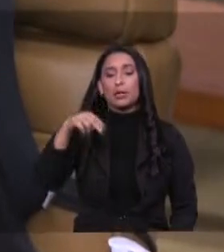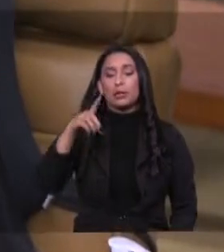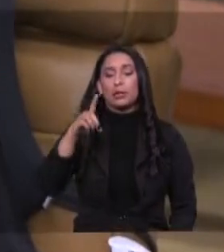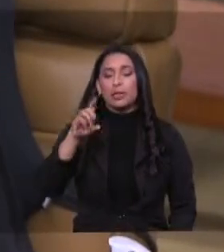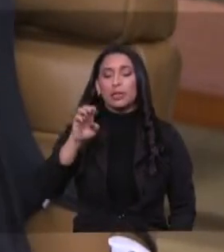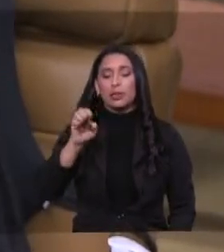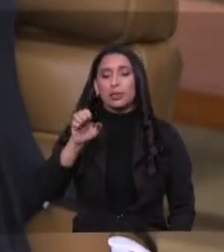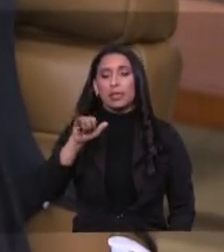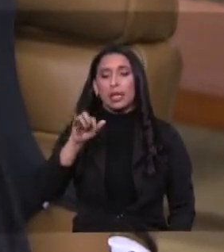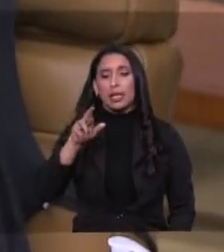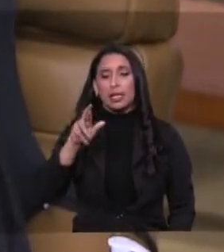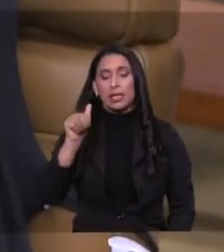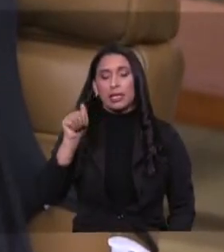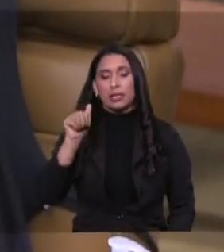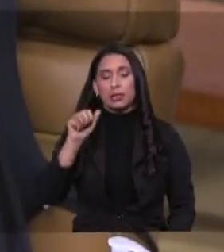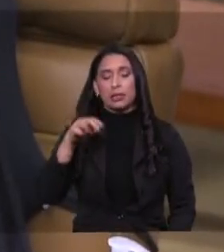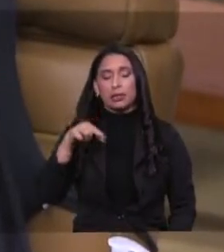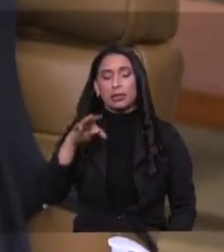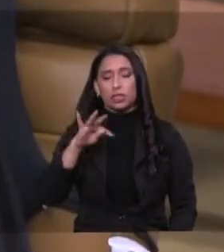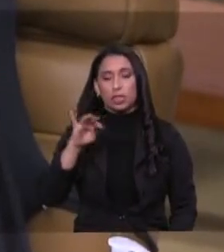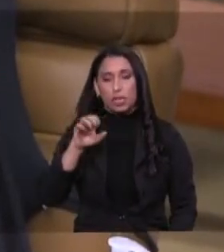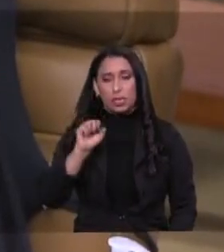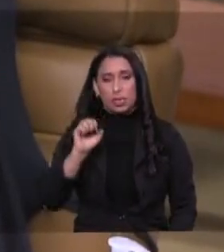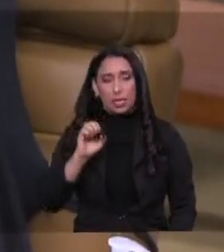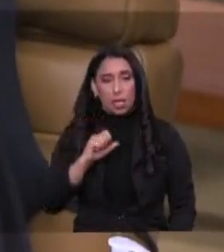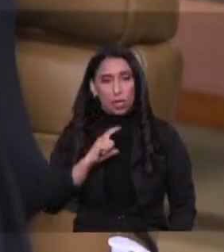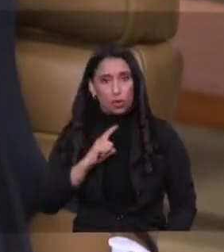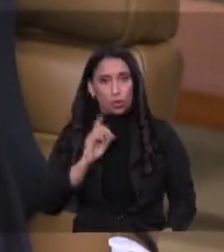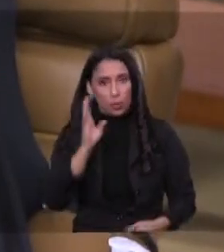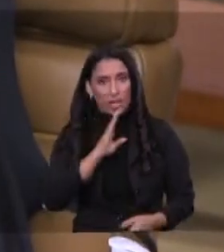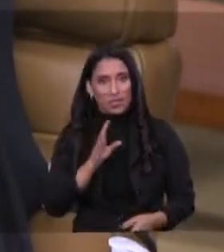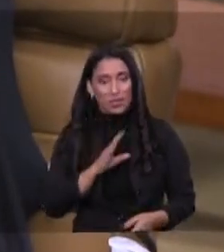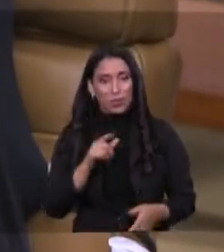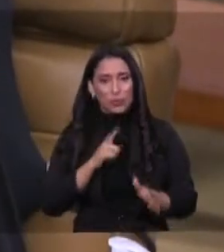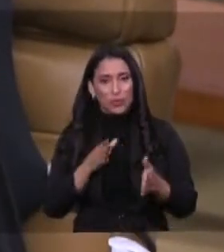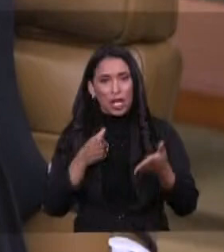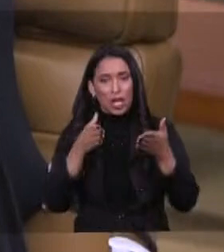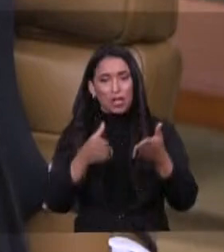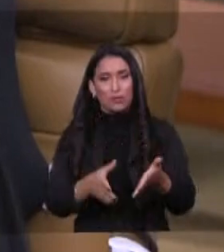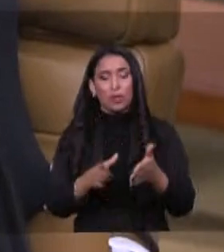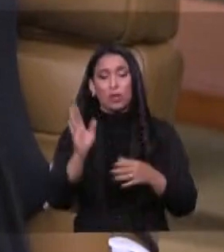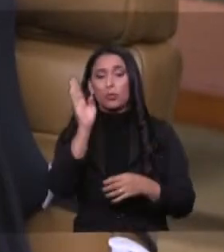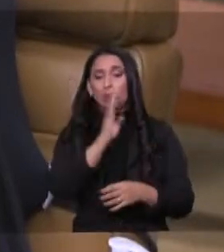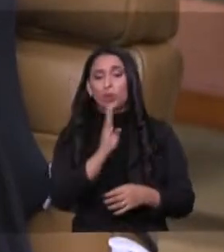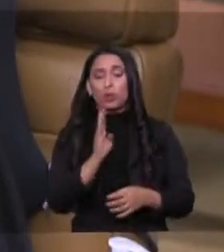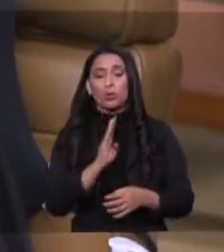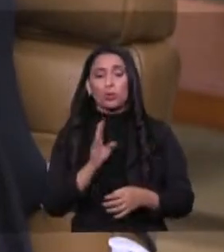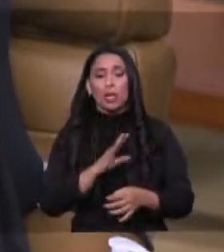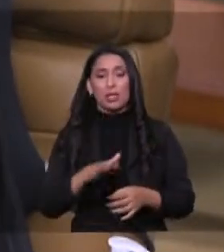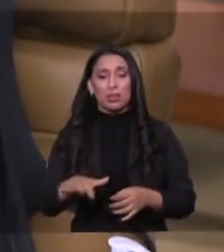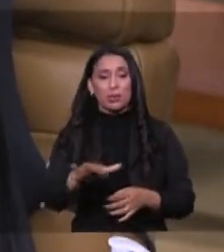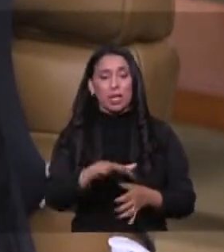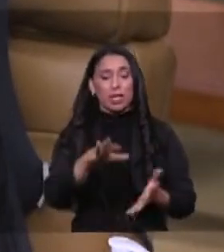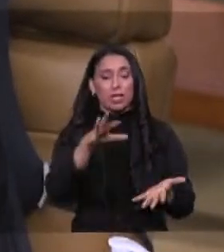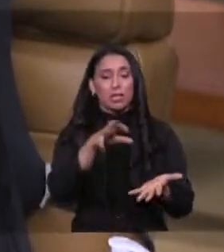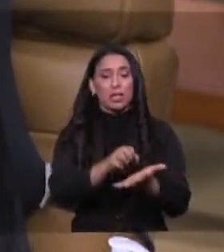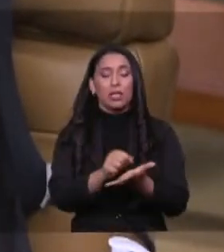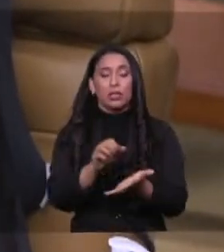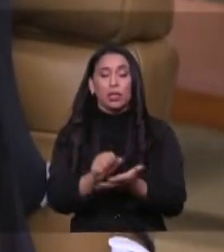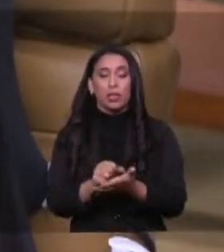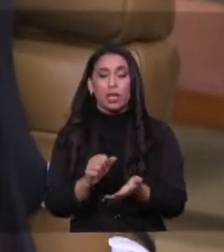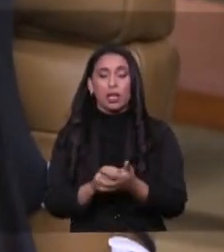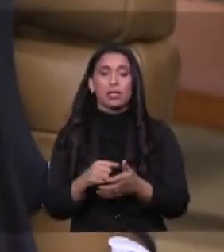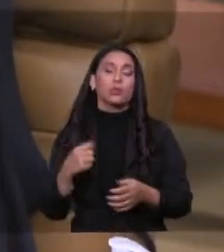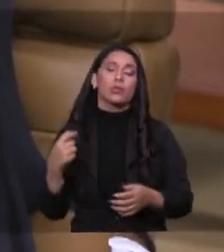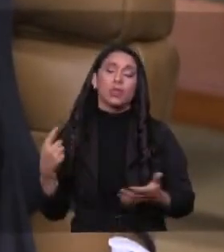E que permite, assim, ter uma densidade de como o Brasil se tornaria, em termos territoriais, o que nós somos